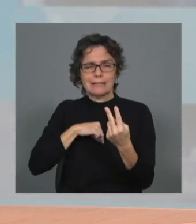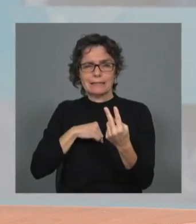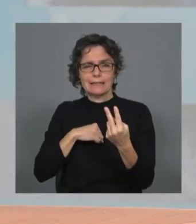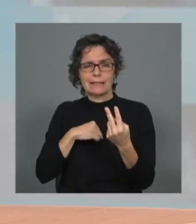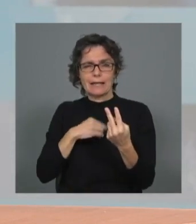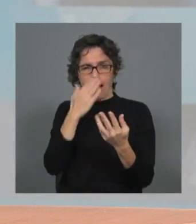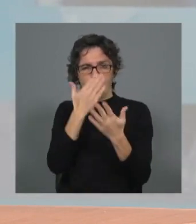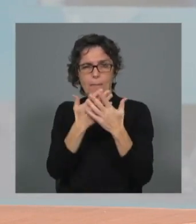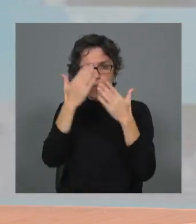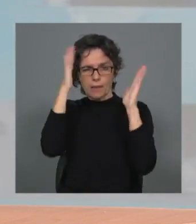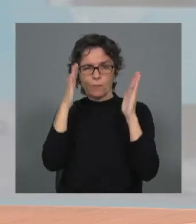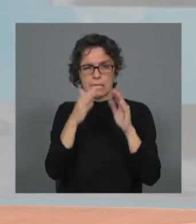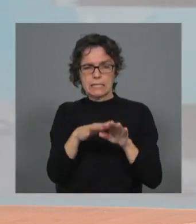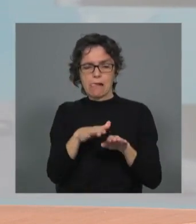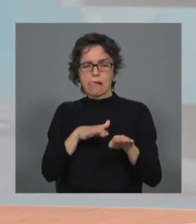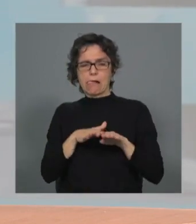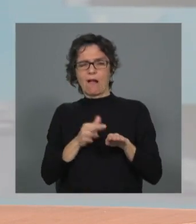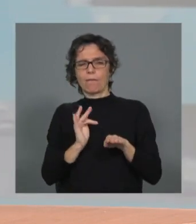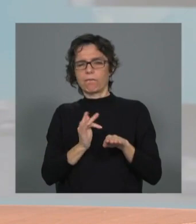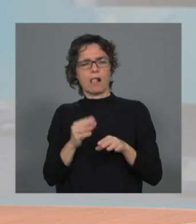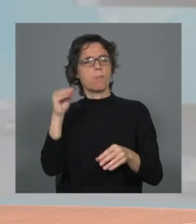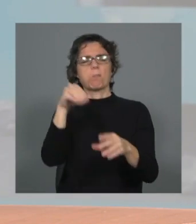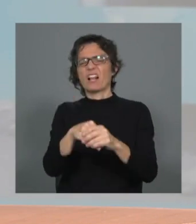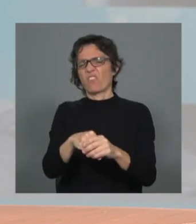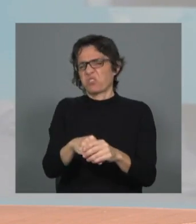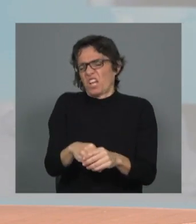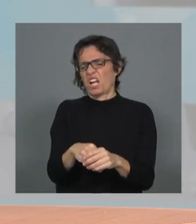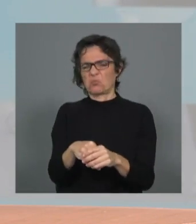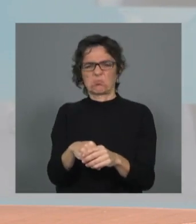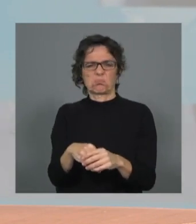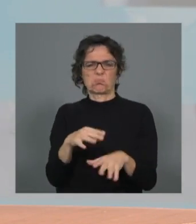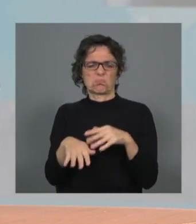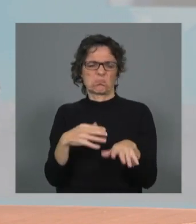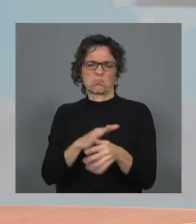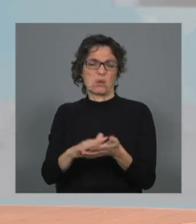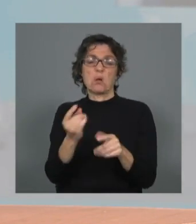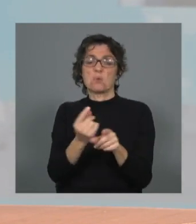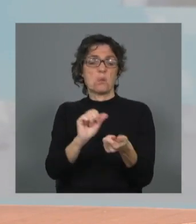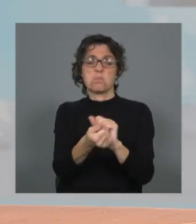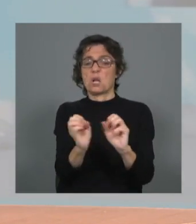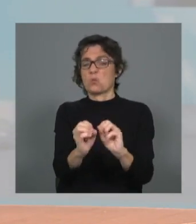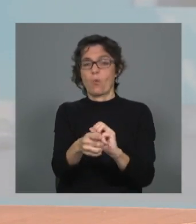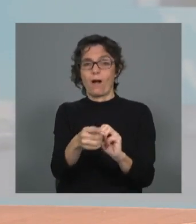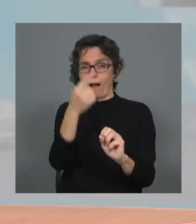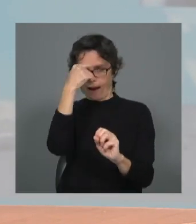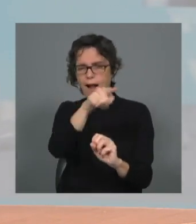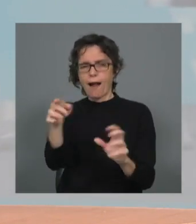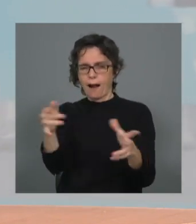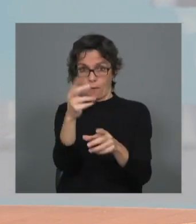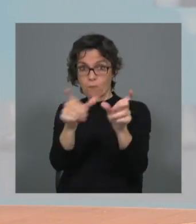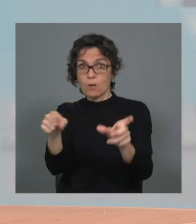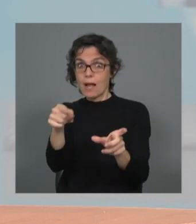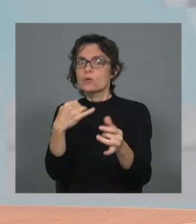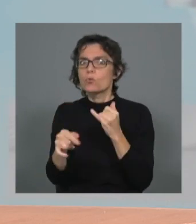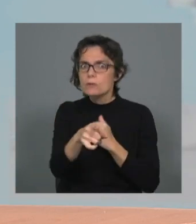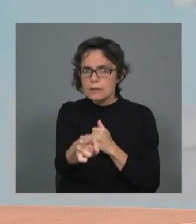ceticismo democrático, de achar que não vale a pena ir votar, não vale a pena fazer nada, porque nada vai mudar. E esse é um grande risco que